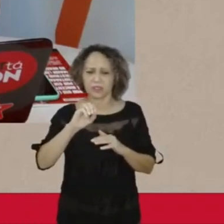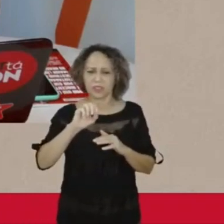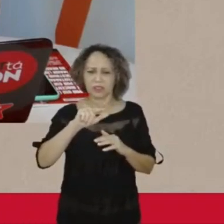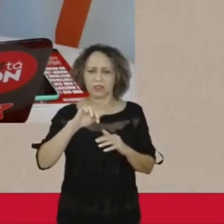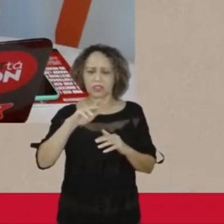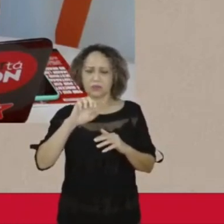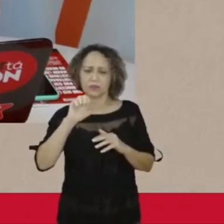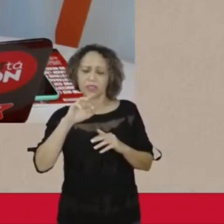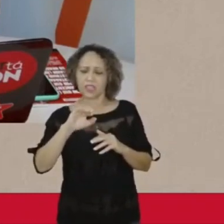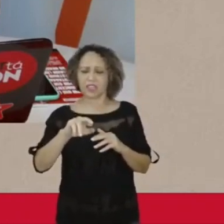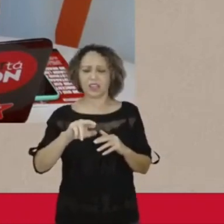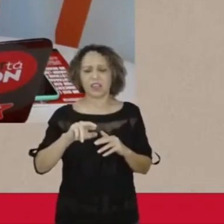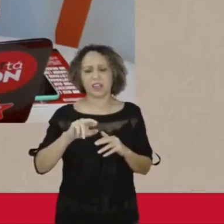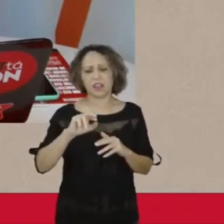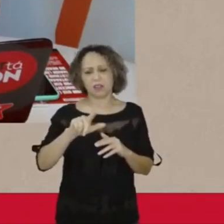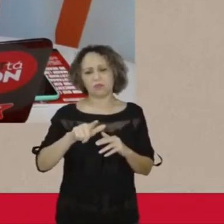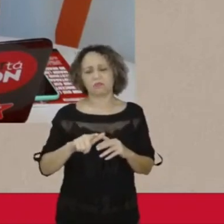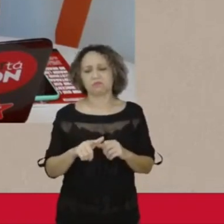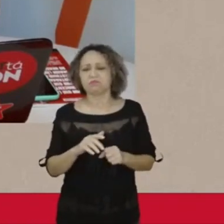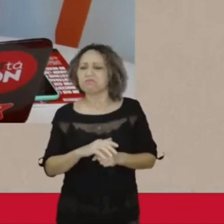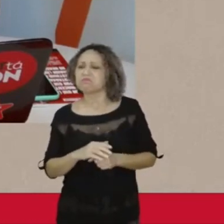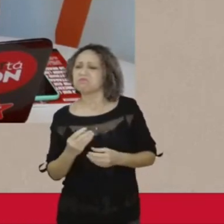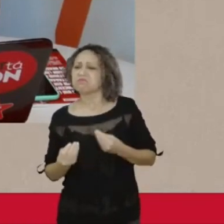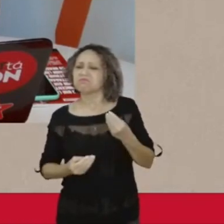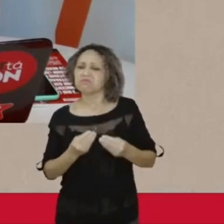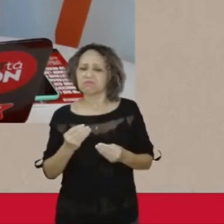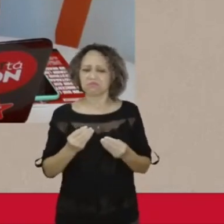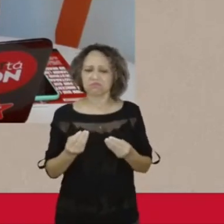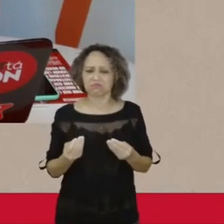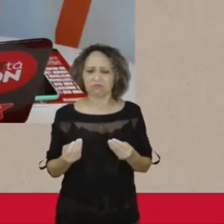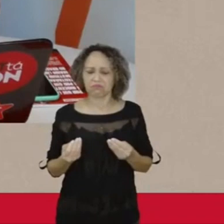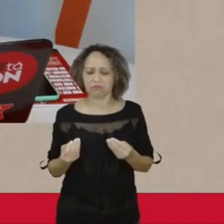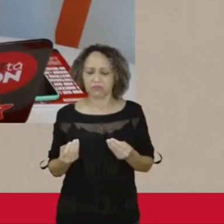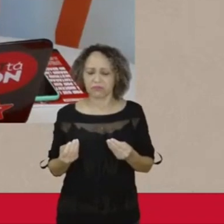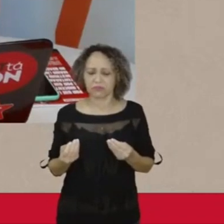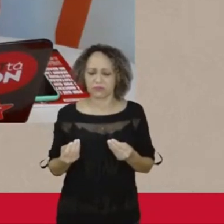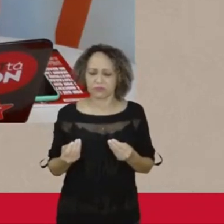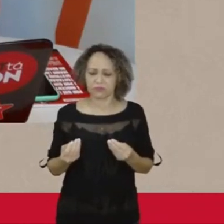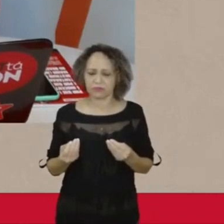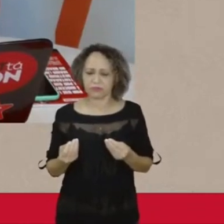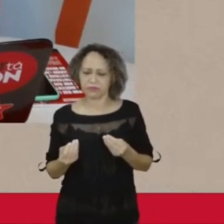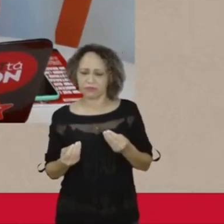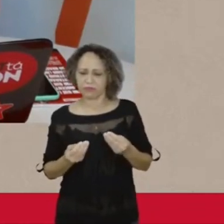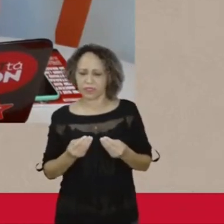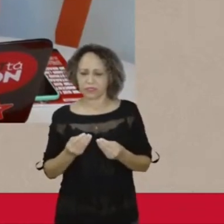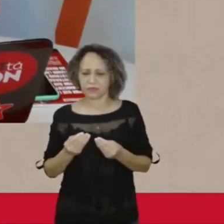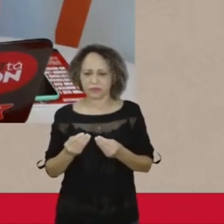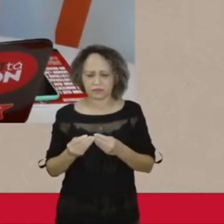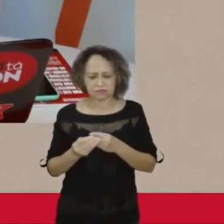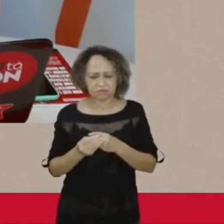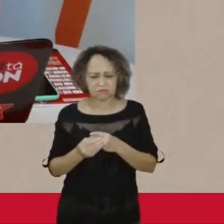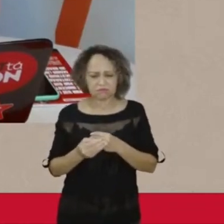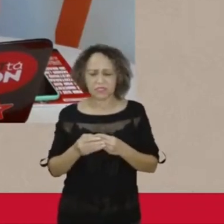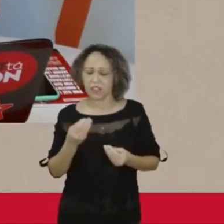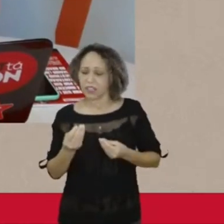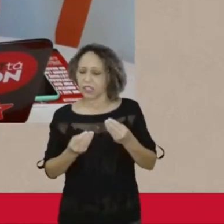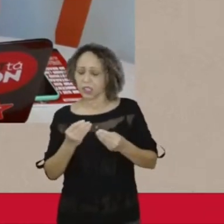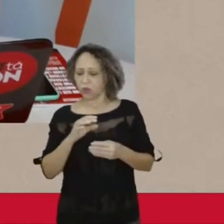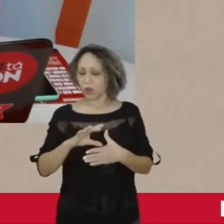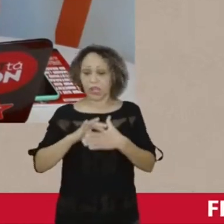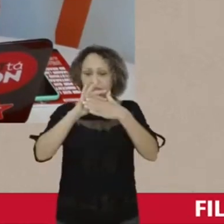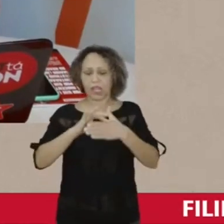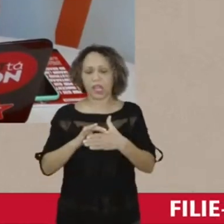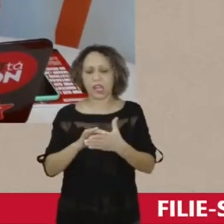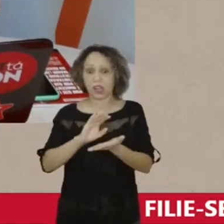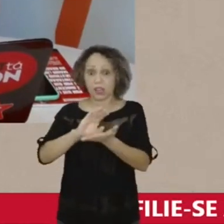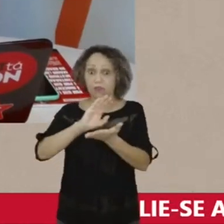determinados riscos e não dialoga, não lida, não é, ou não lidera, digamos assim, investimentos que são chave para